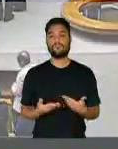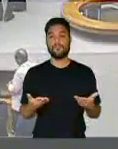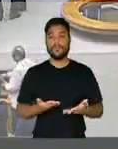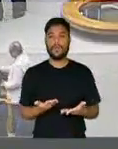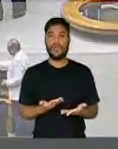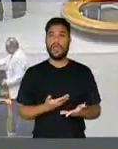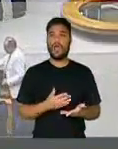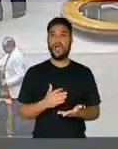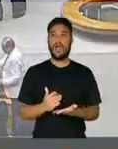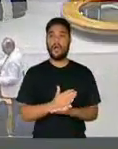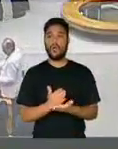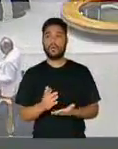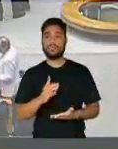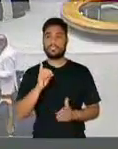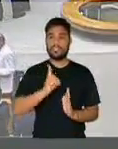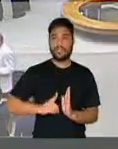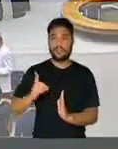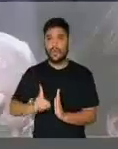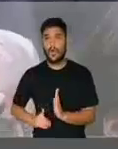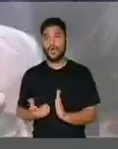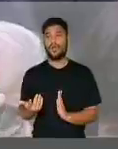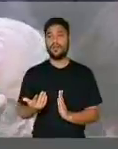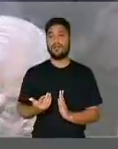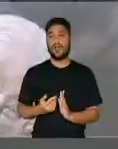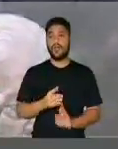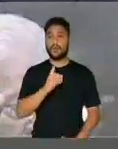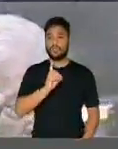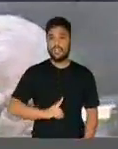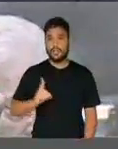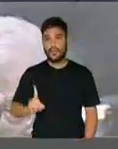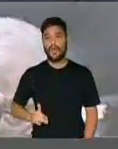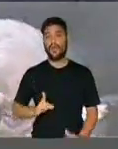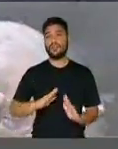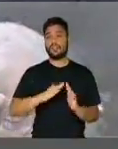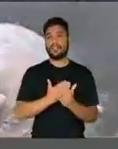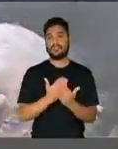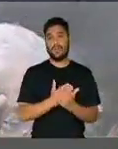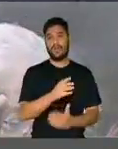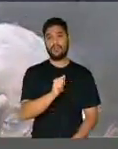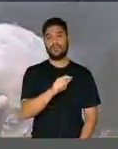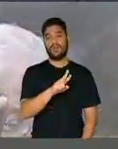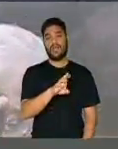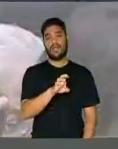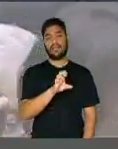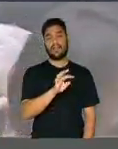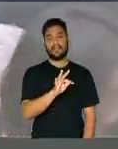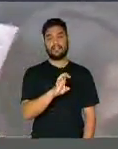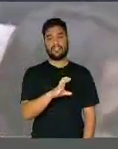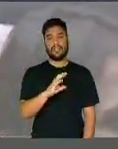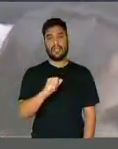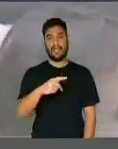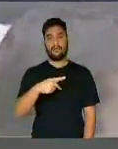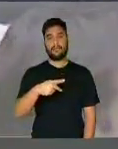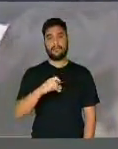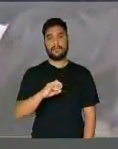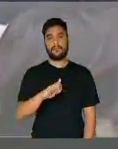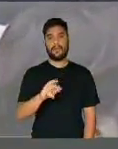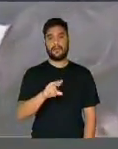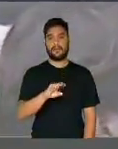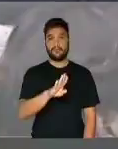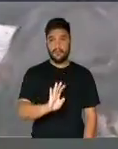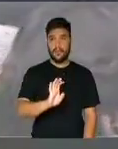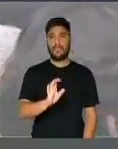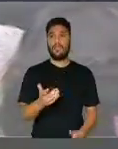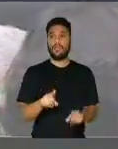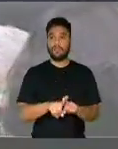gestores das escolas do acredito vai ficar parelho e hoje continuando a agenda de pactuação governador céu de um